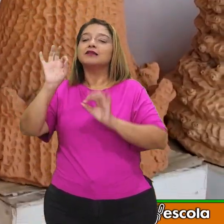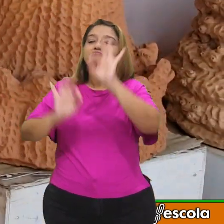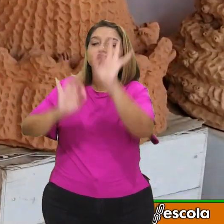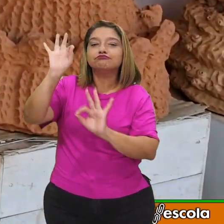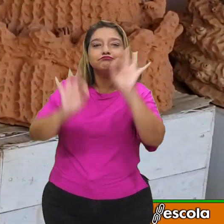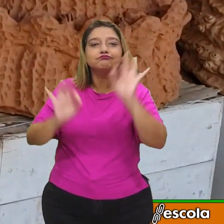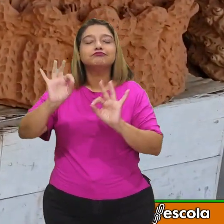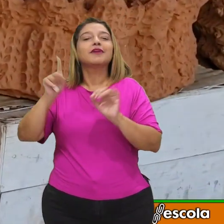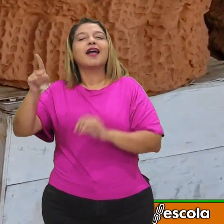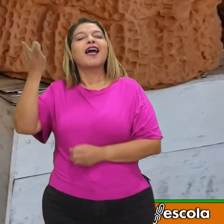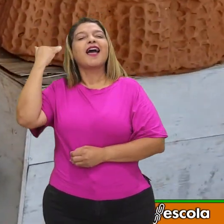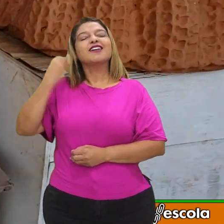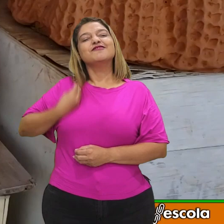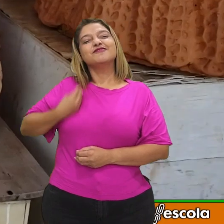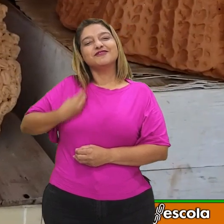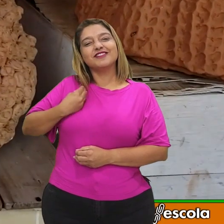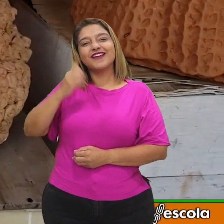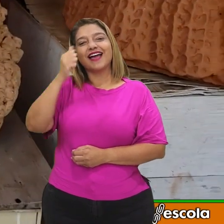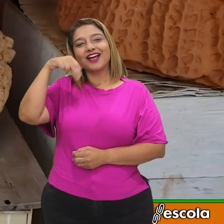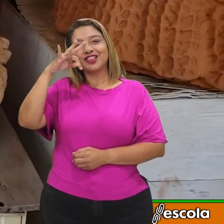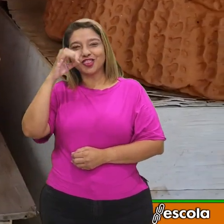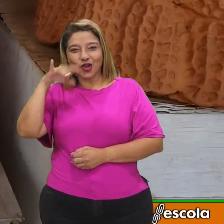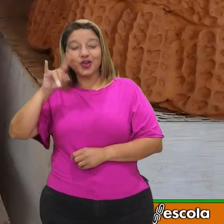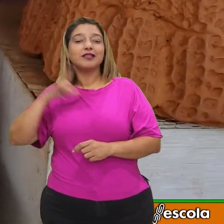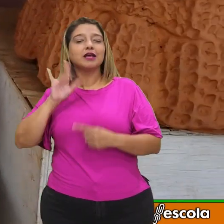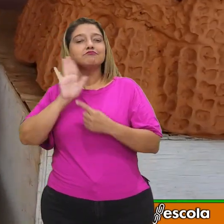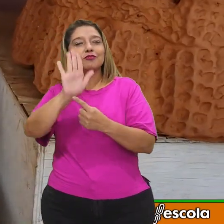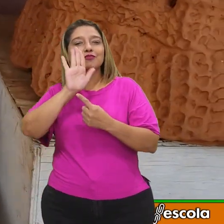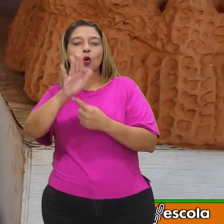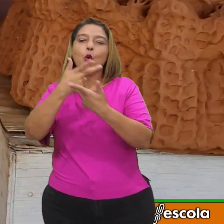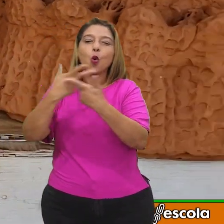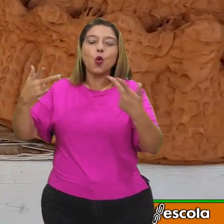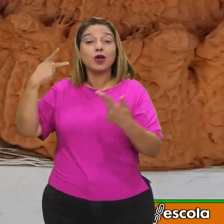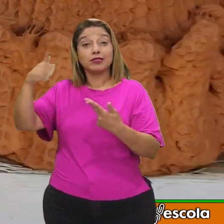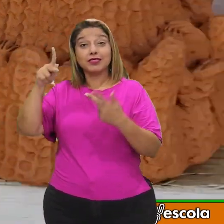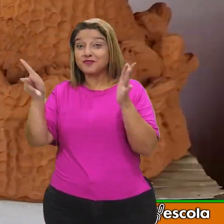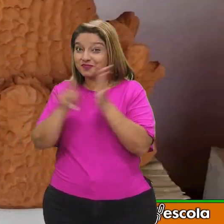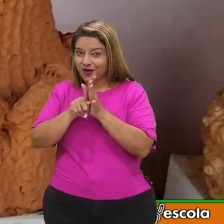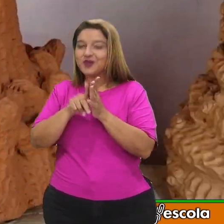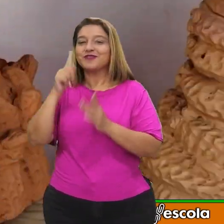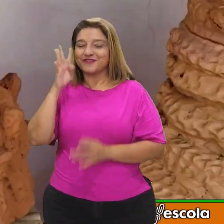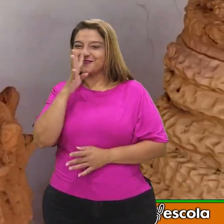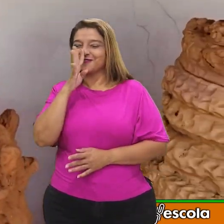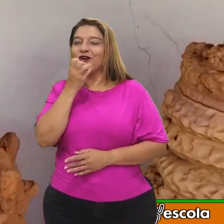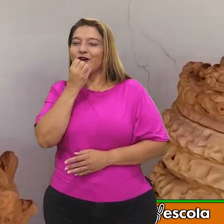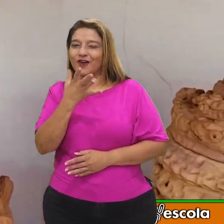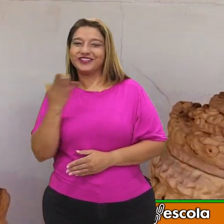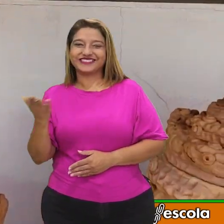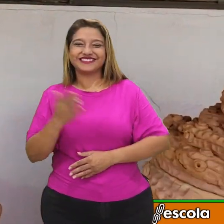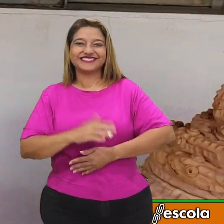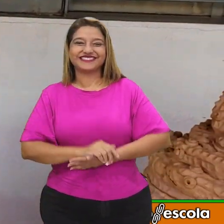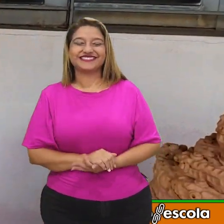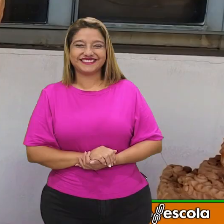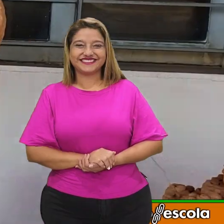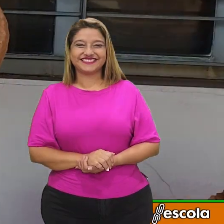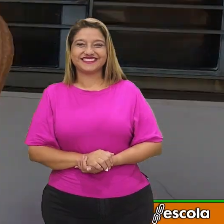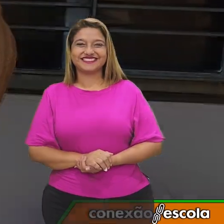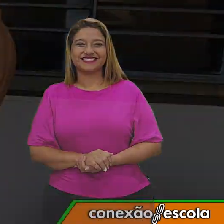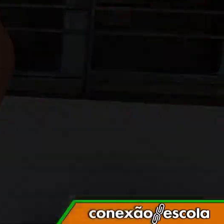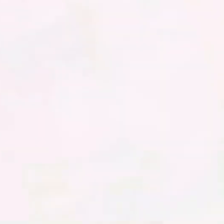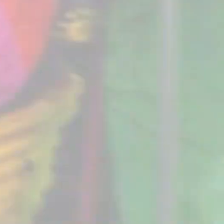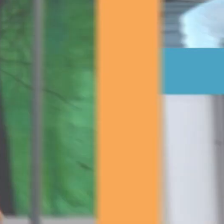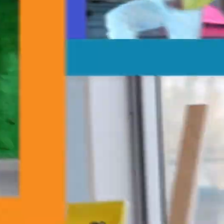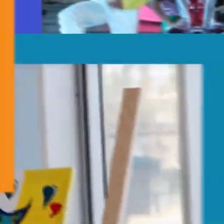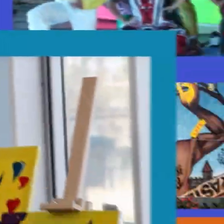e no ateliê de Antônio Poteiro quando ele ainda era vivo. São imagens das obras e do artista. Vale a pena